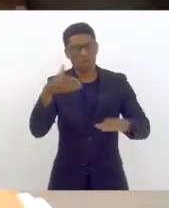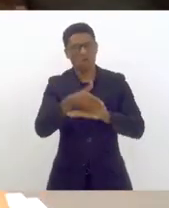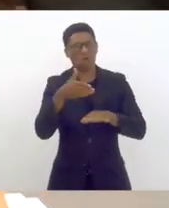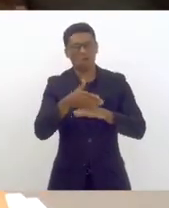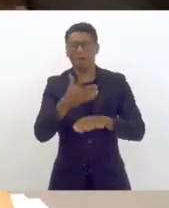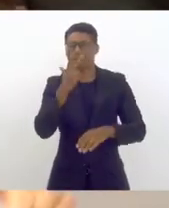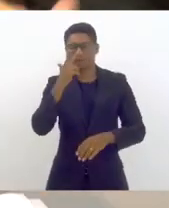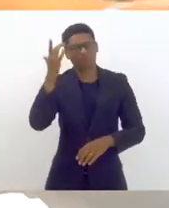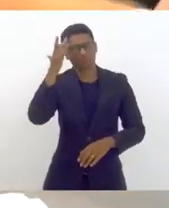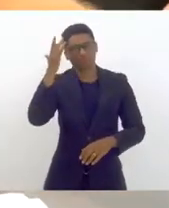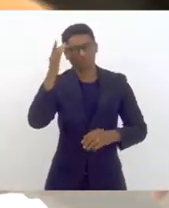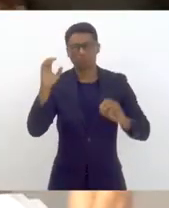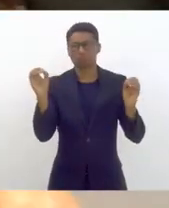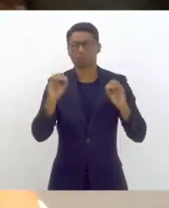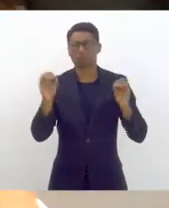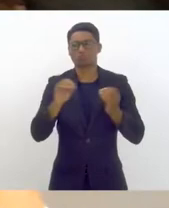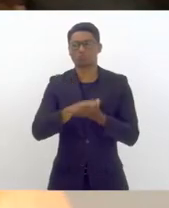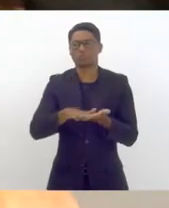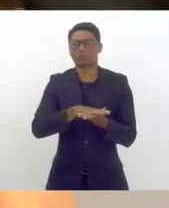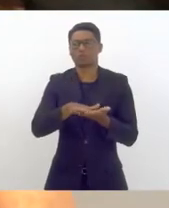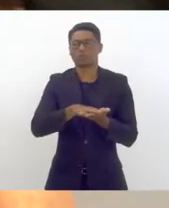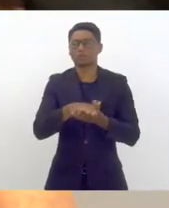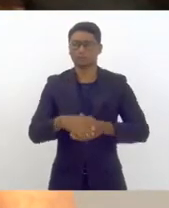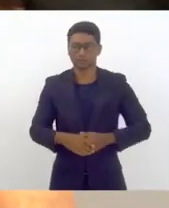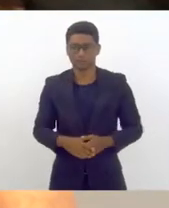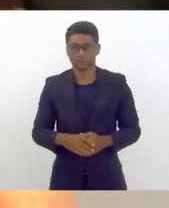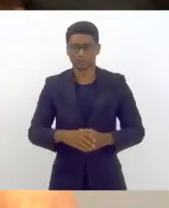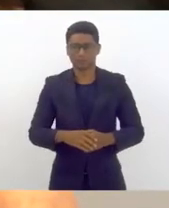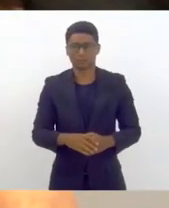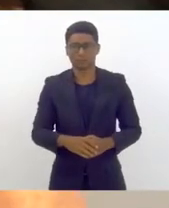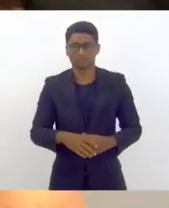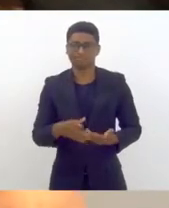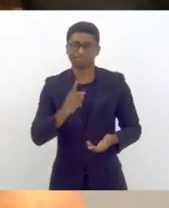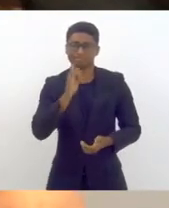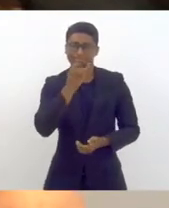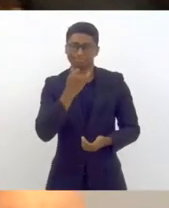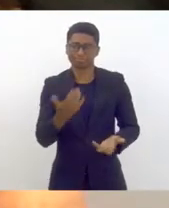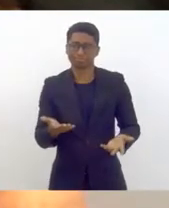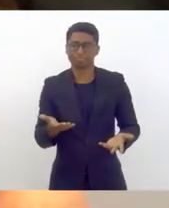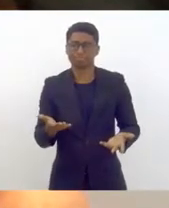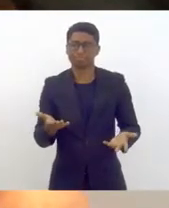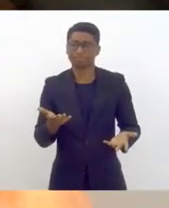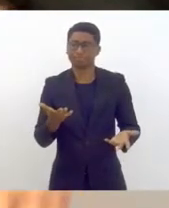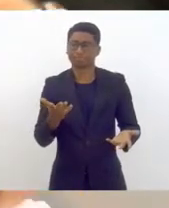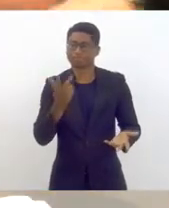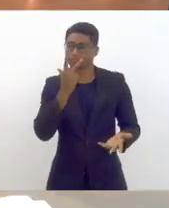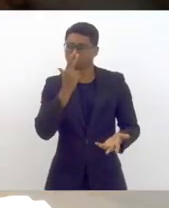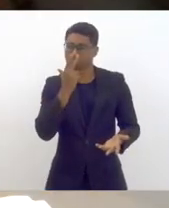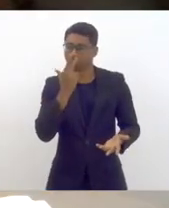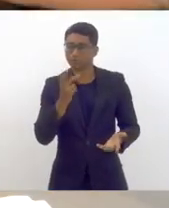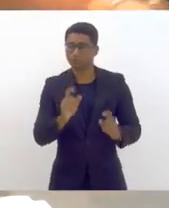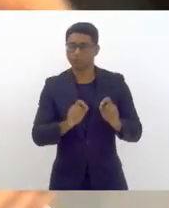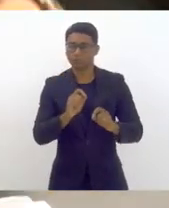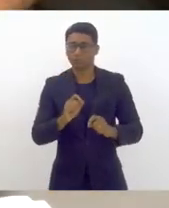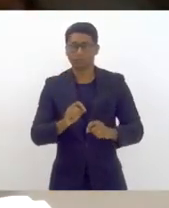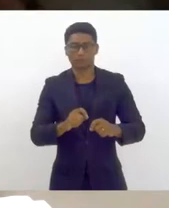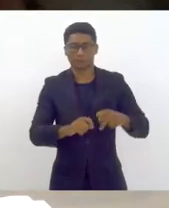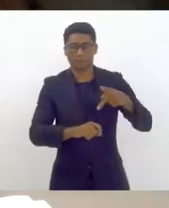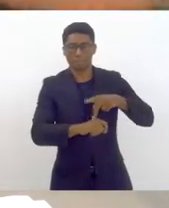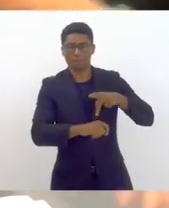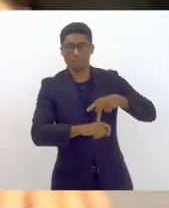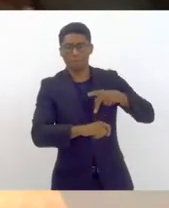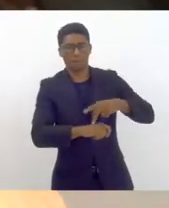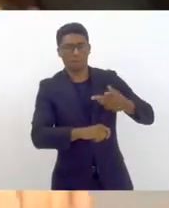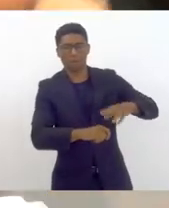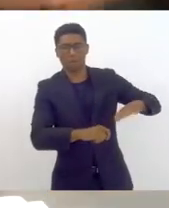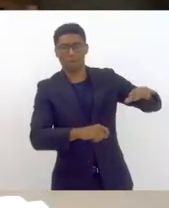consciência ecológica, inclusive montanhistas, que, infelizmente, se tornou uma moda, né, o montanhismo, no sentido,